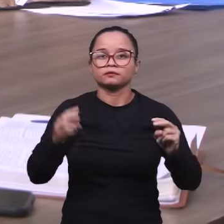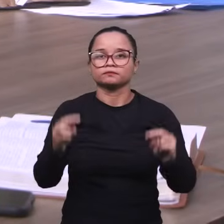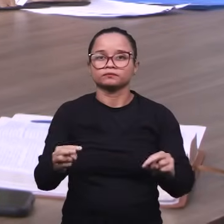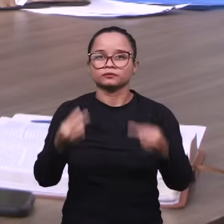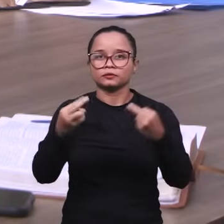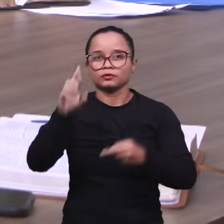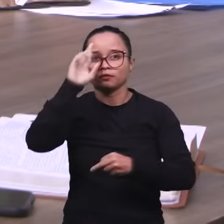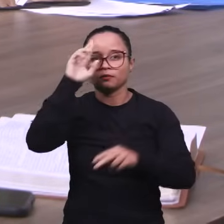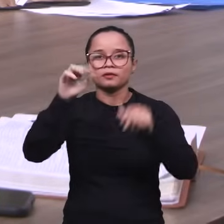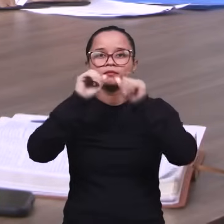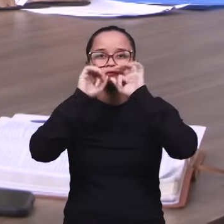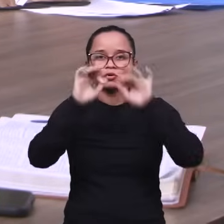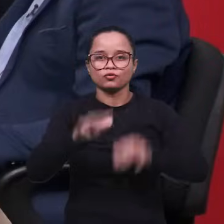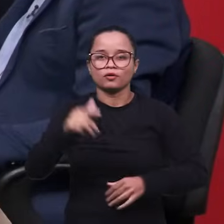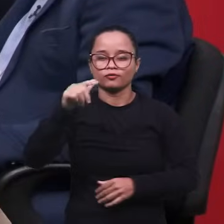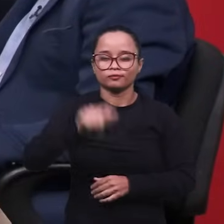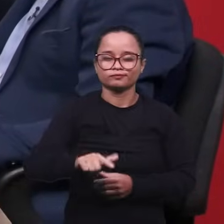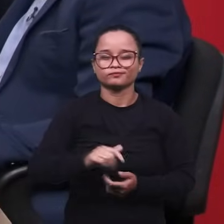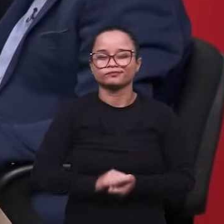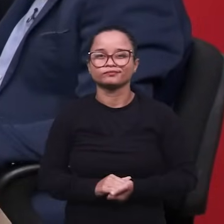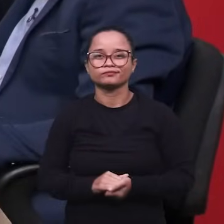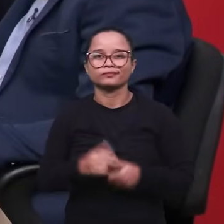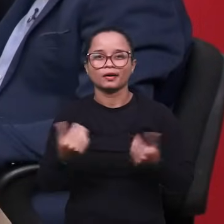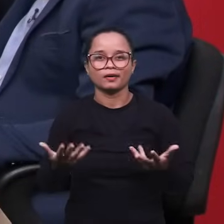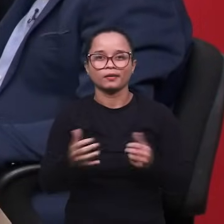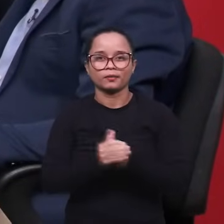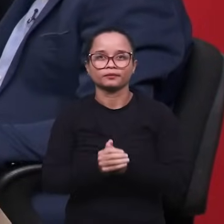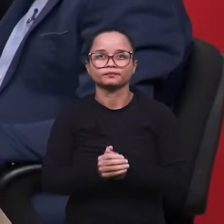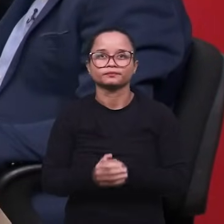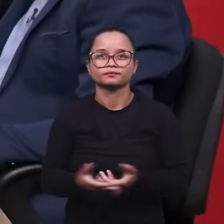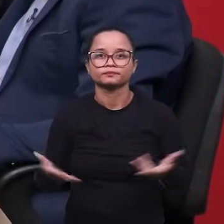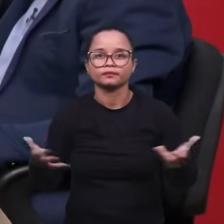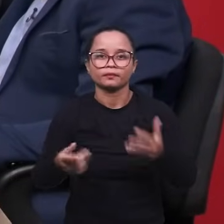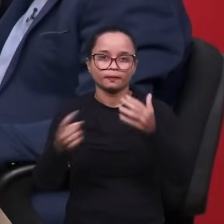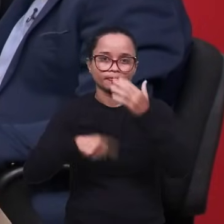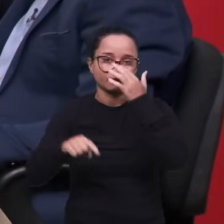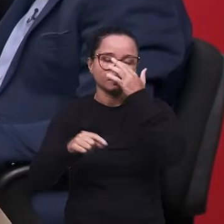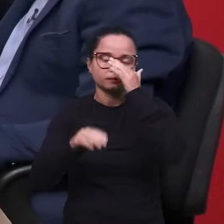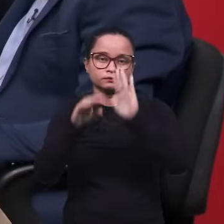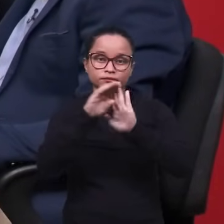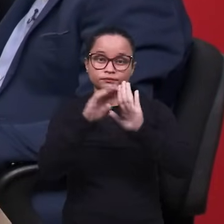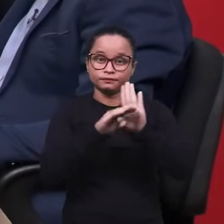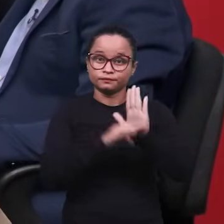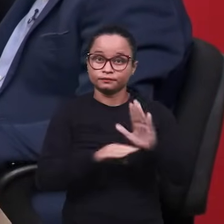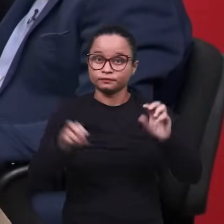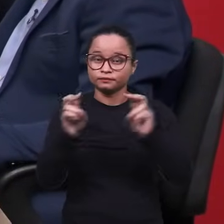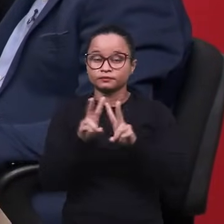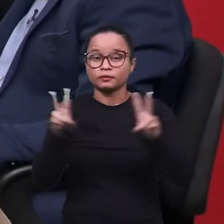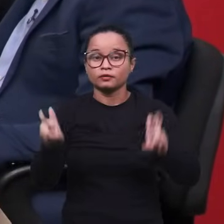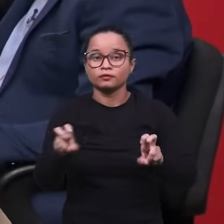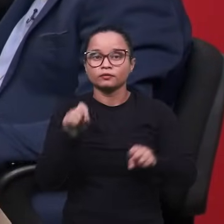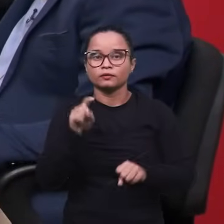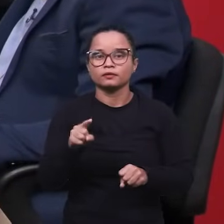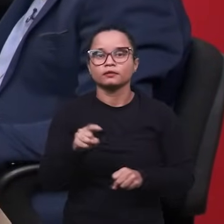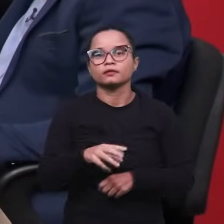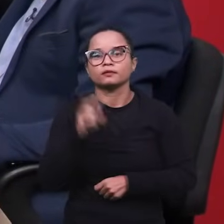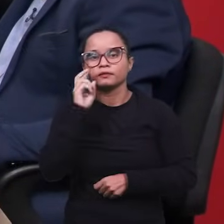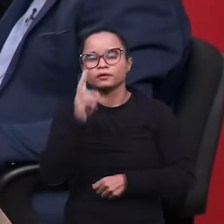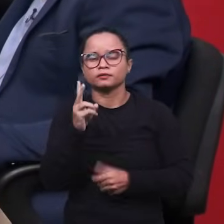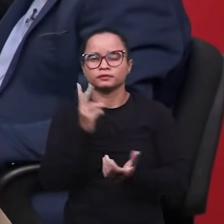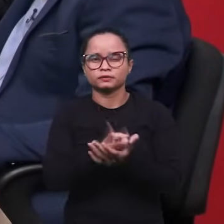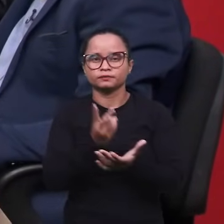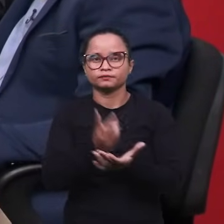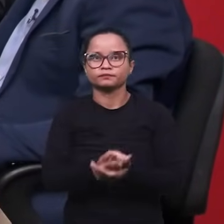possa nos abençoar mais uma vez. Amém. Vamos lá. Olha só, a gente está numa sequência de assuntos, você que vem